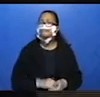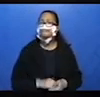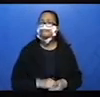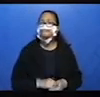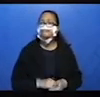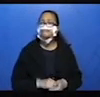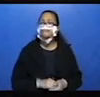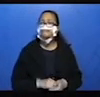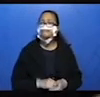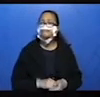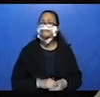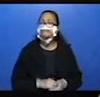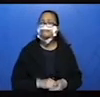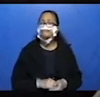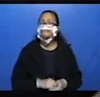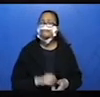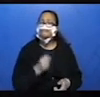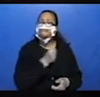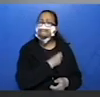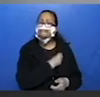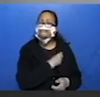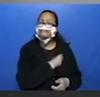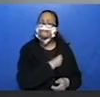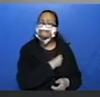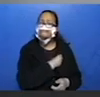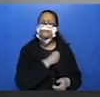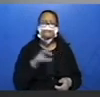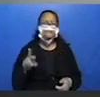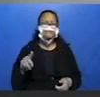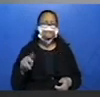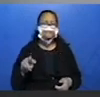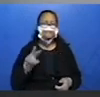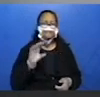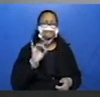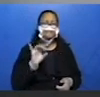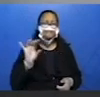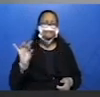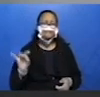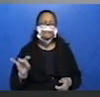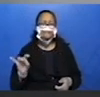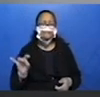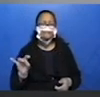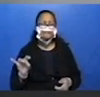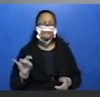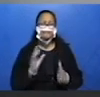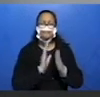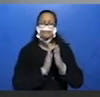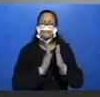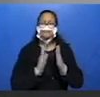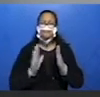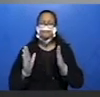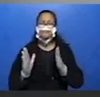Esse algarismo tem o mesmo valor em cada ordem que ocupa? Quando ele está na unidade, ele vale